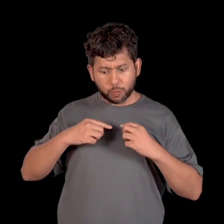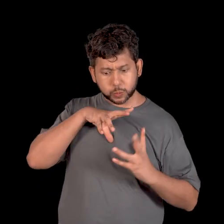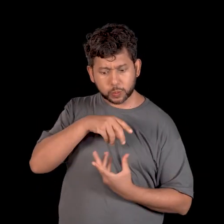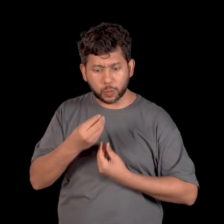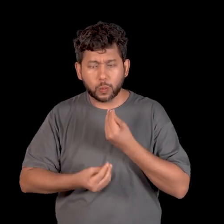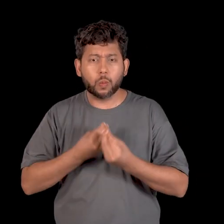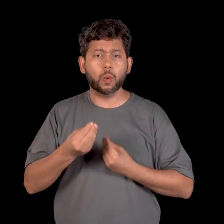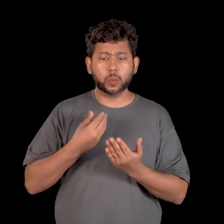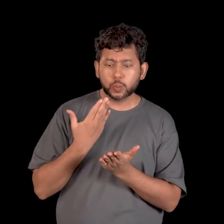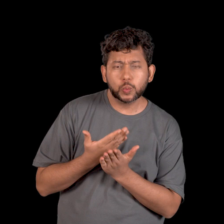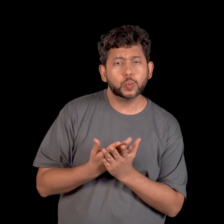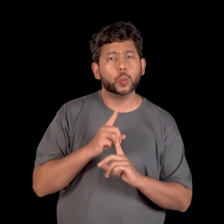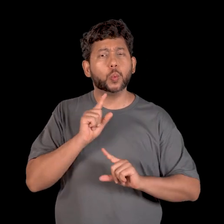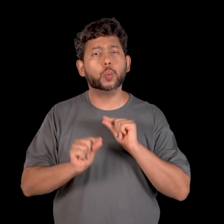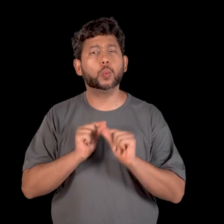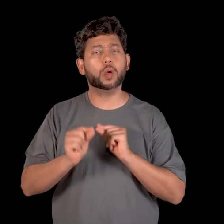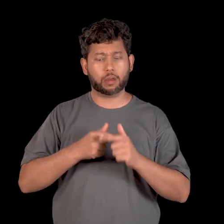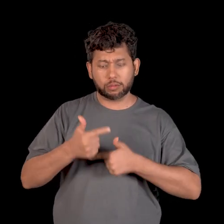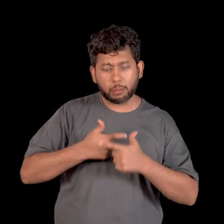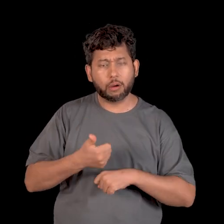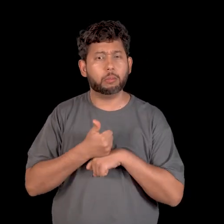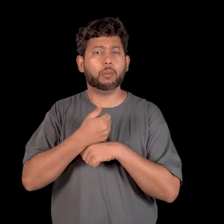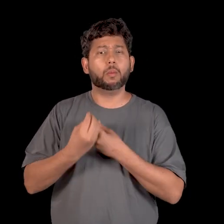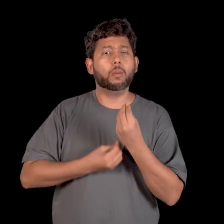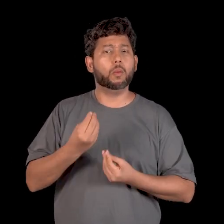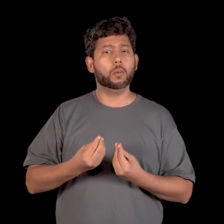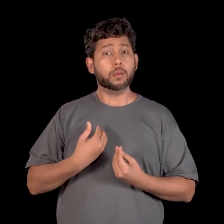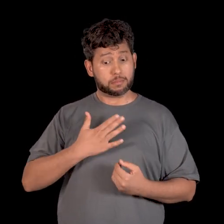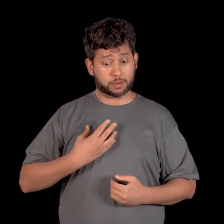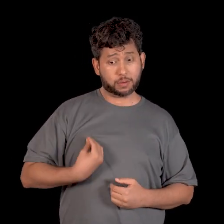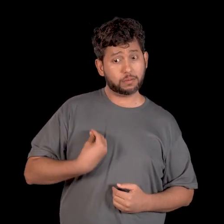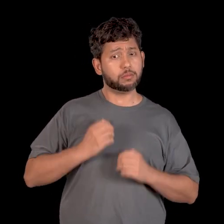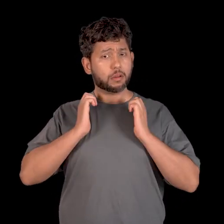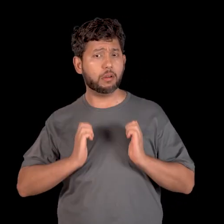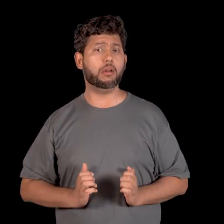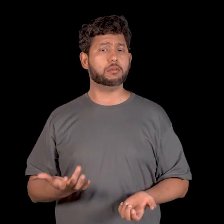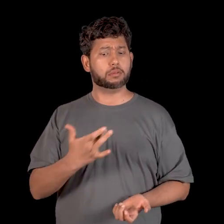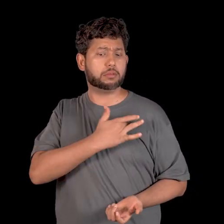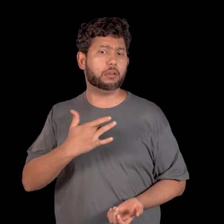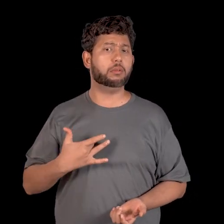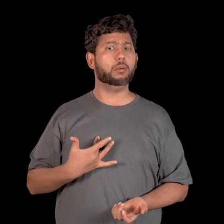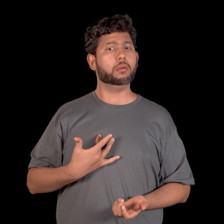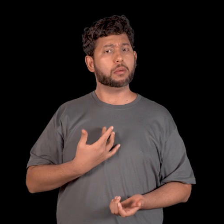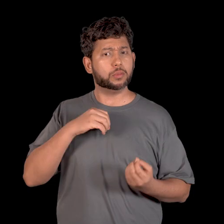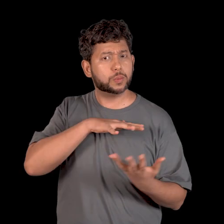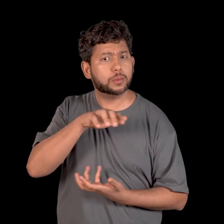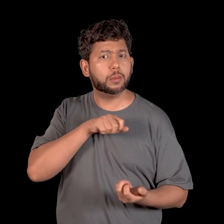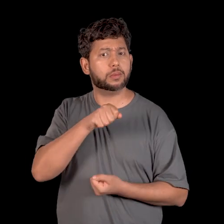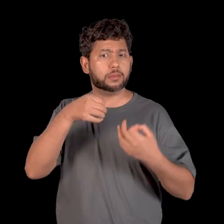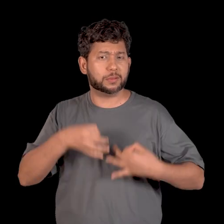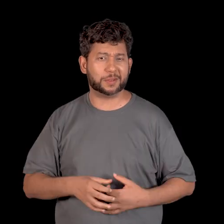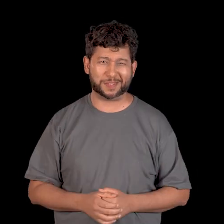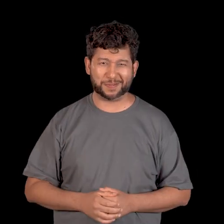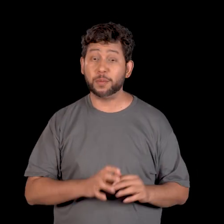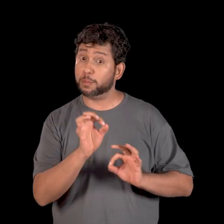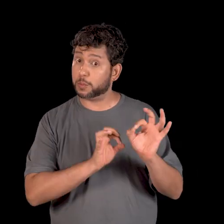no mundo, seus estudos, trabalho e carreira, com escolhas de estilos de vida mais éticos, saudáveis e sustentáveis.